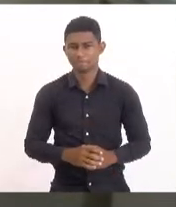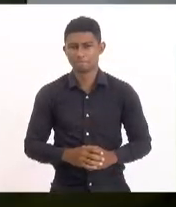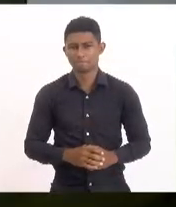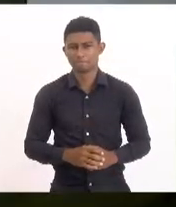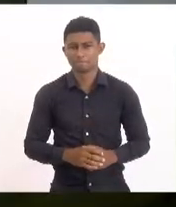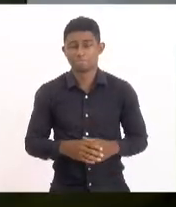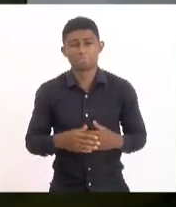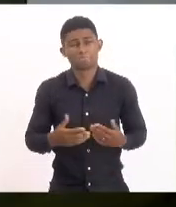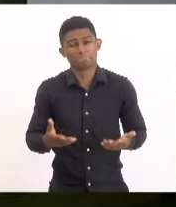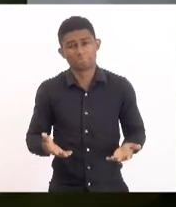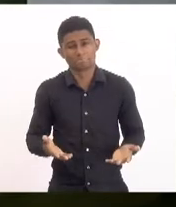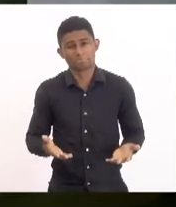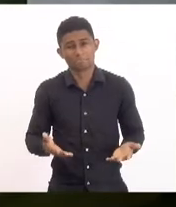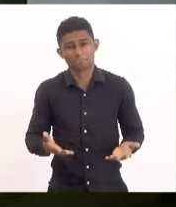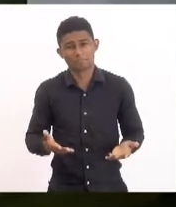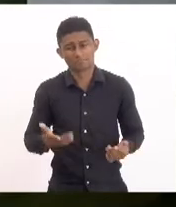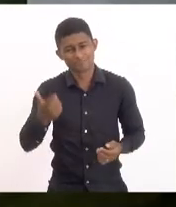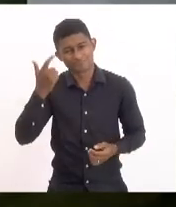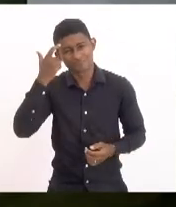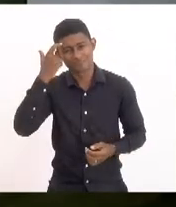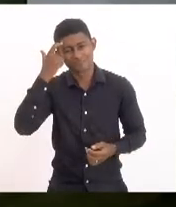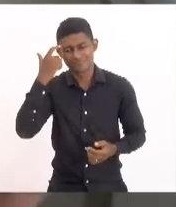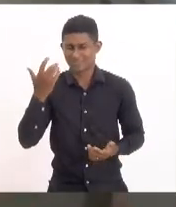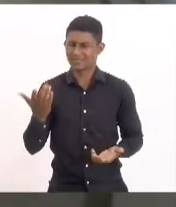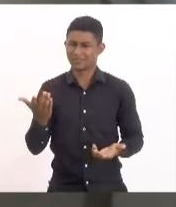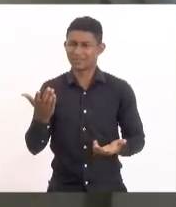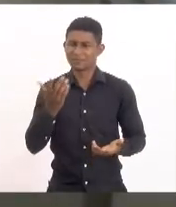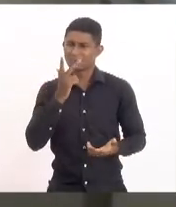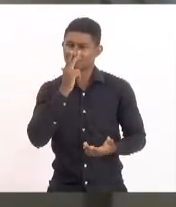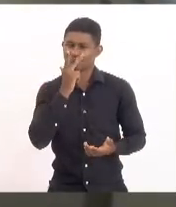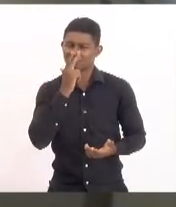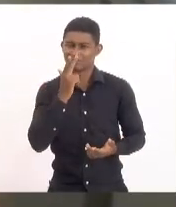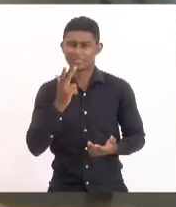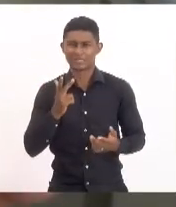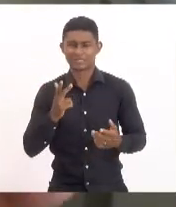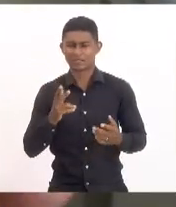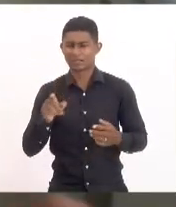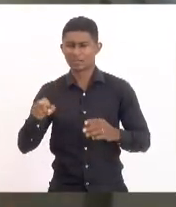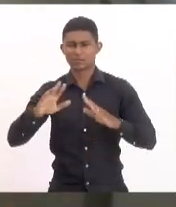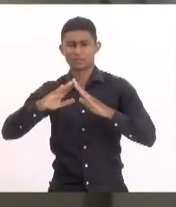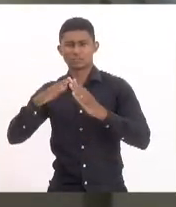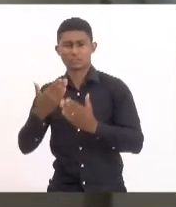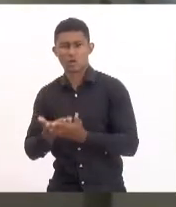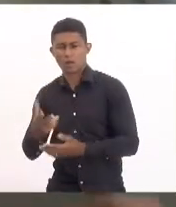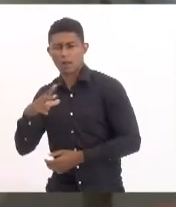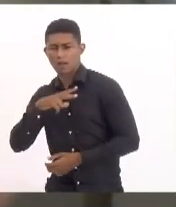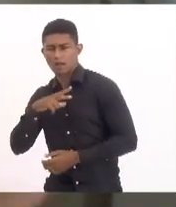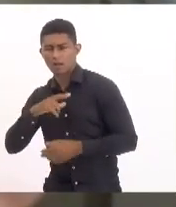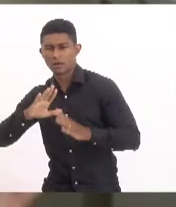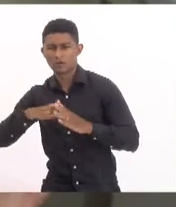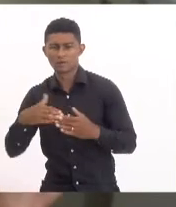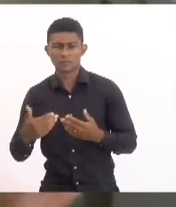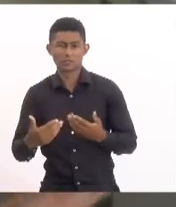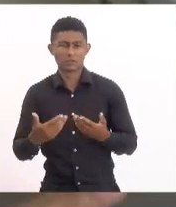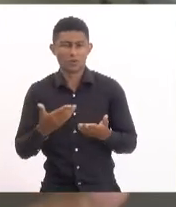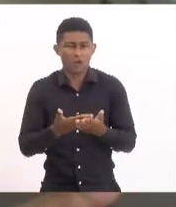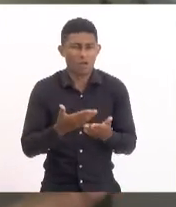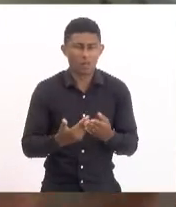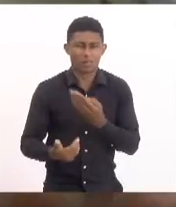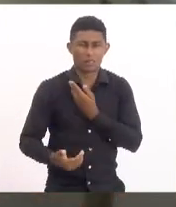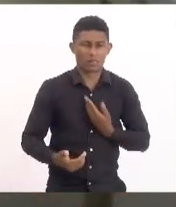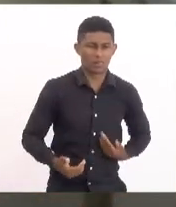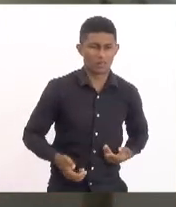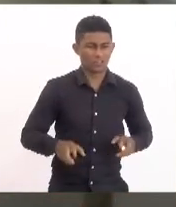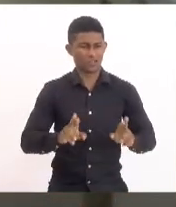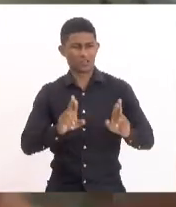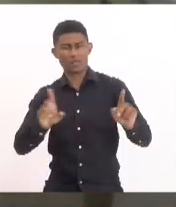não há por que ter tratamento diferenciado as escolas públicas e as escolas privadas.